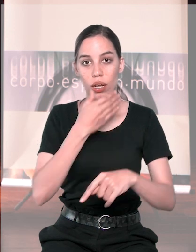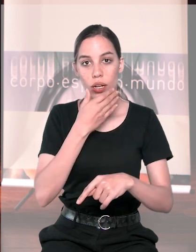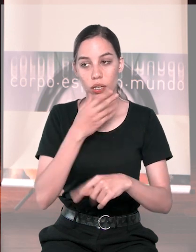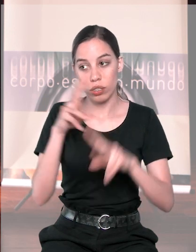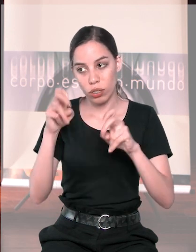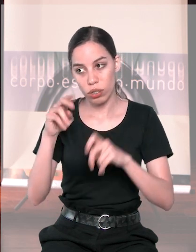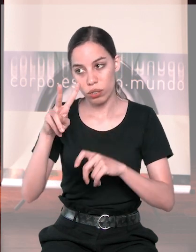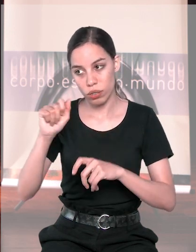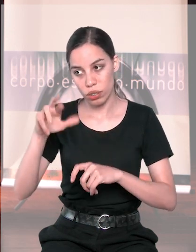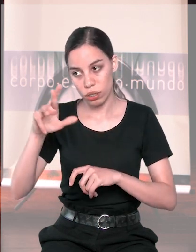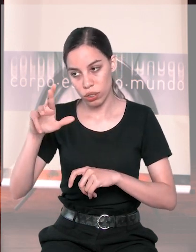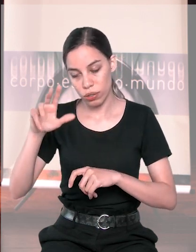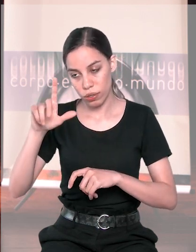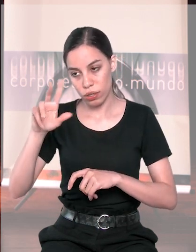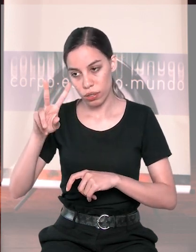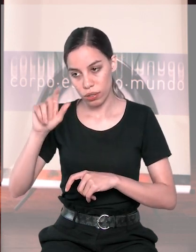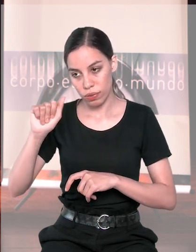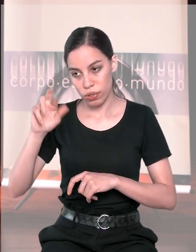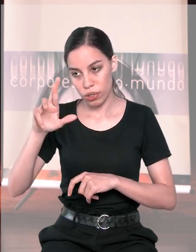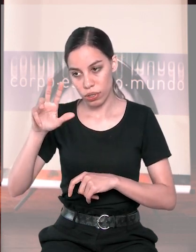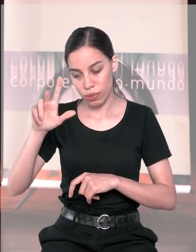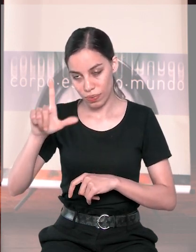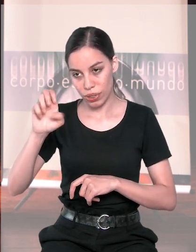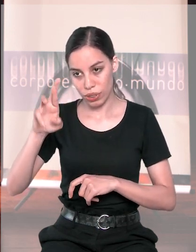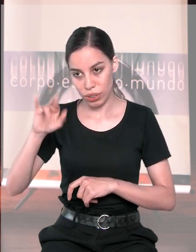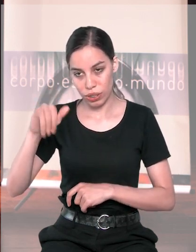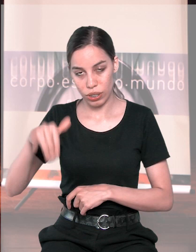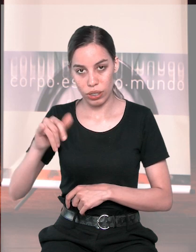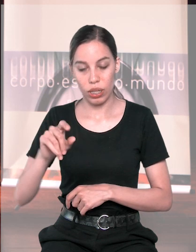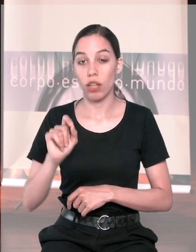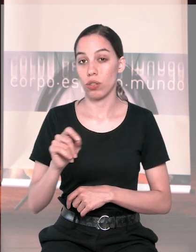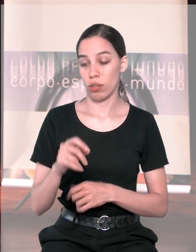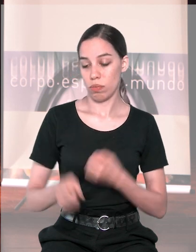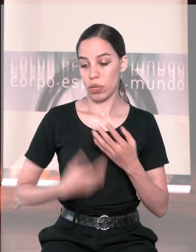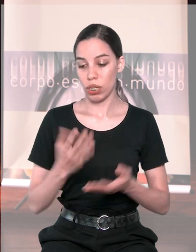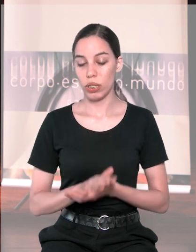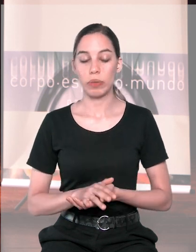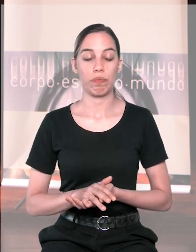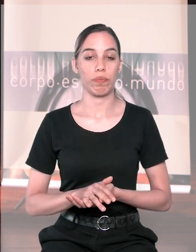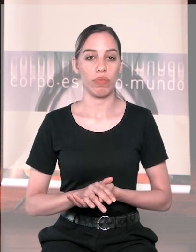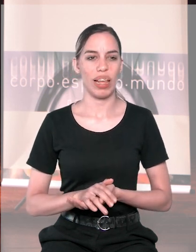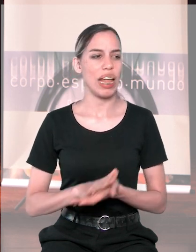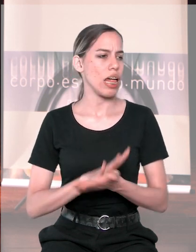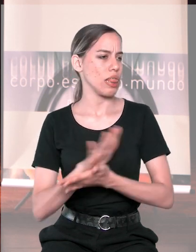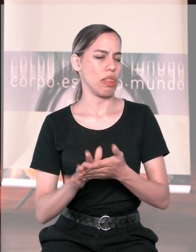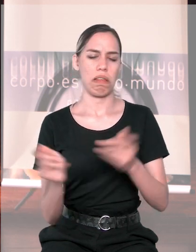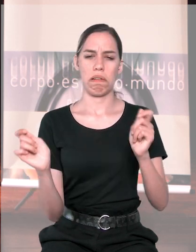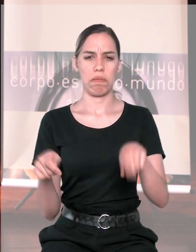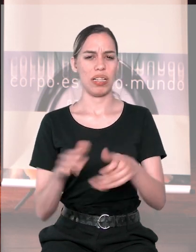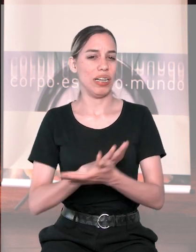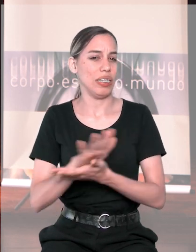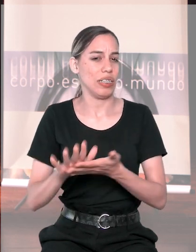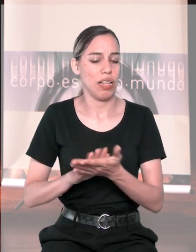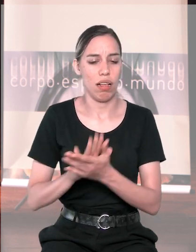outras possibilidades, né, que o mundo de alguma forma rejeita. Né? Diz o Drummond, e nada basta. Nada é